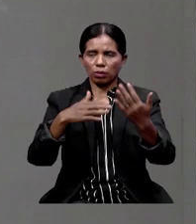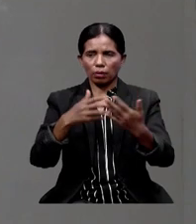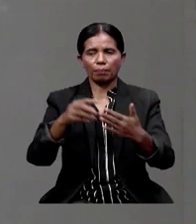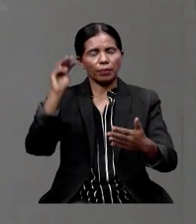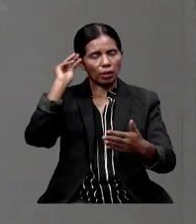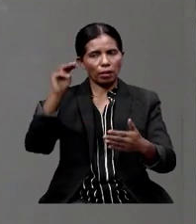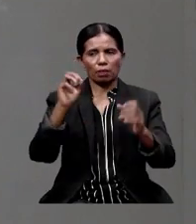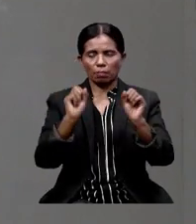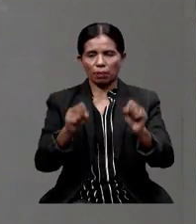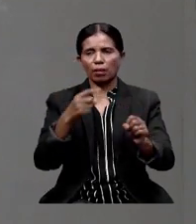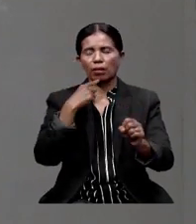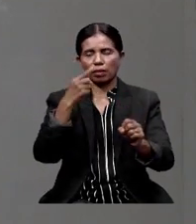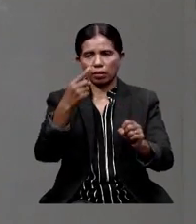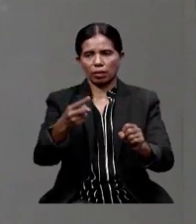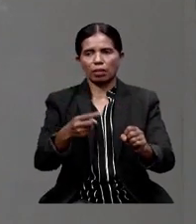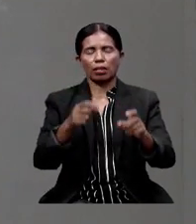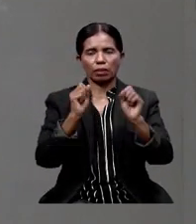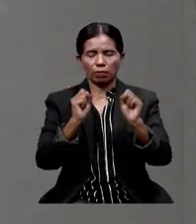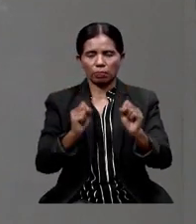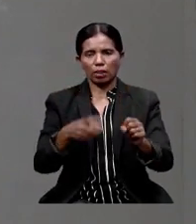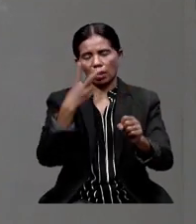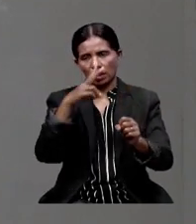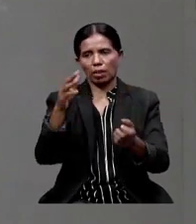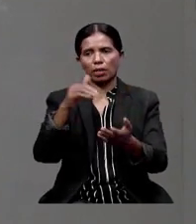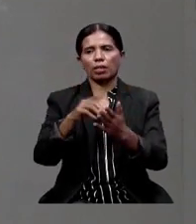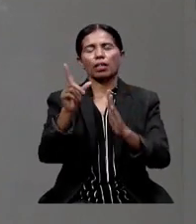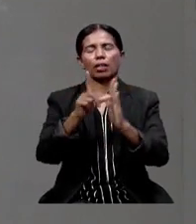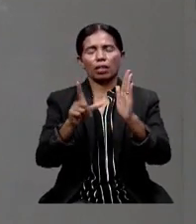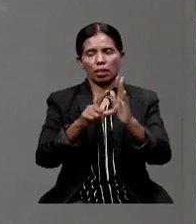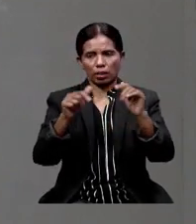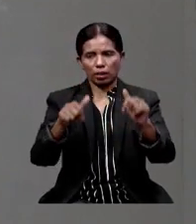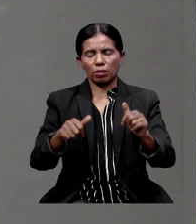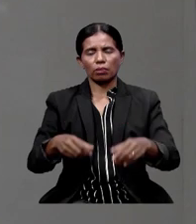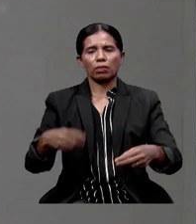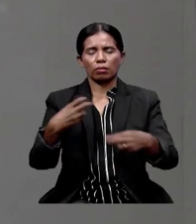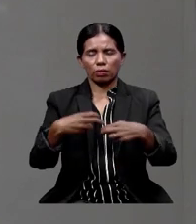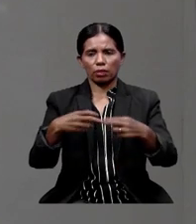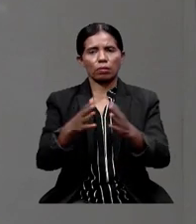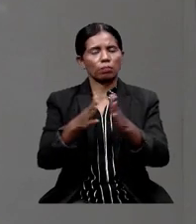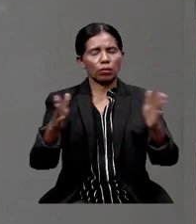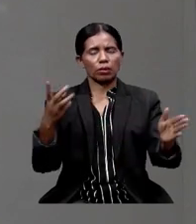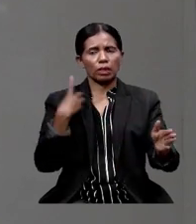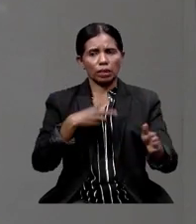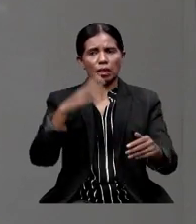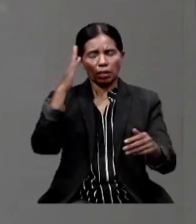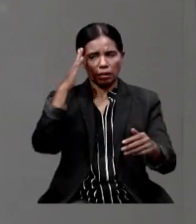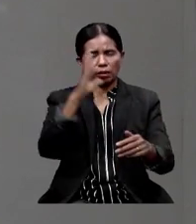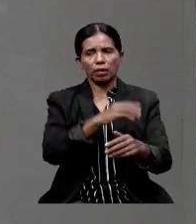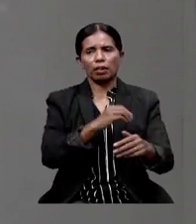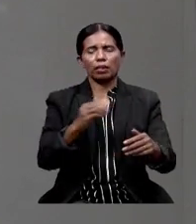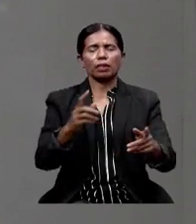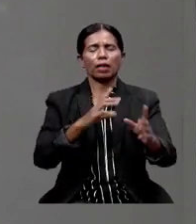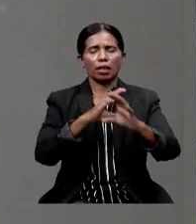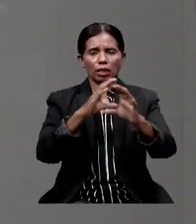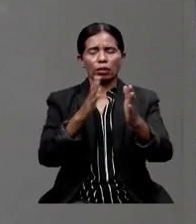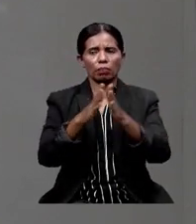ministro par bele até te laba par ha tu bele hare fil fale decreto lei da ne tamba nem foi impacto bo te tebes ita tene kata sa trek bo bo